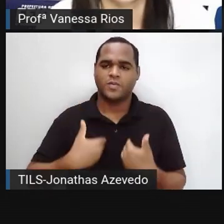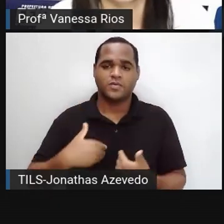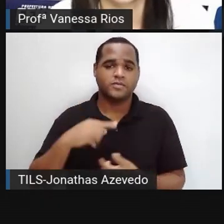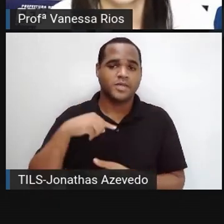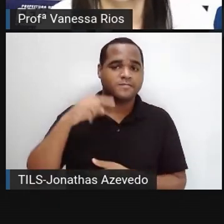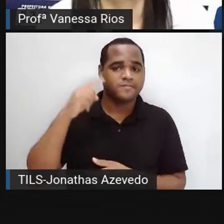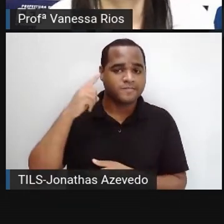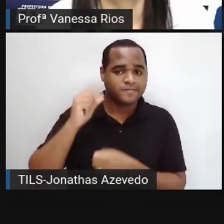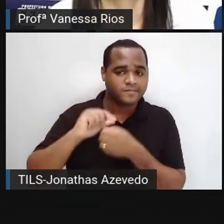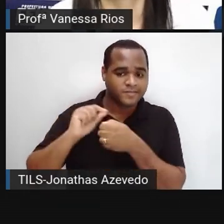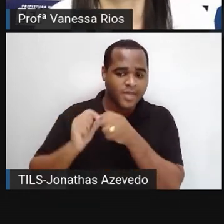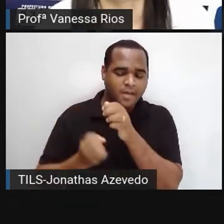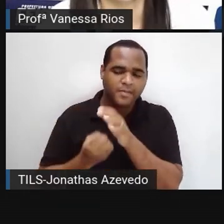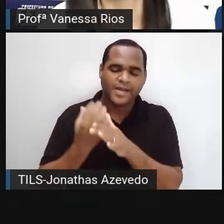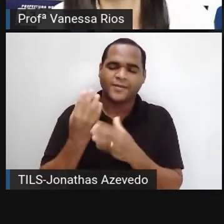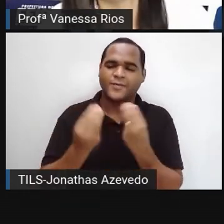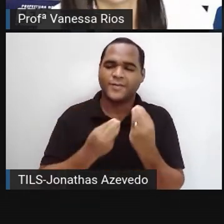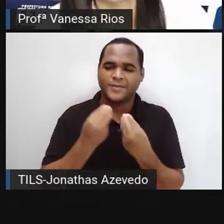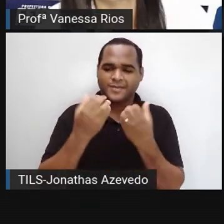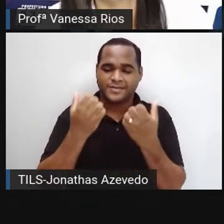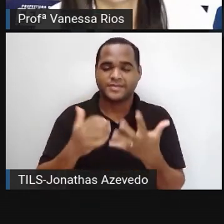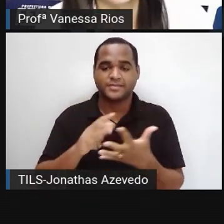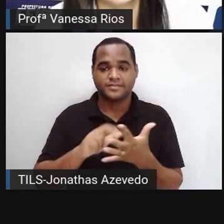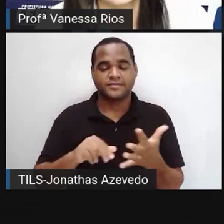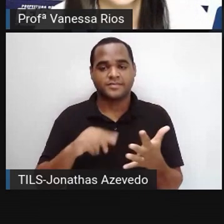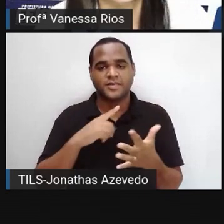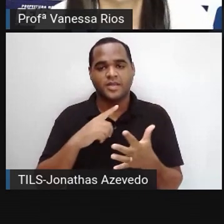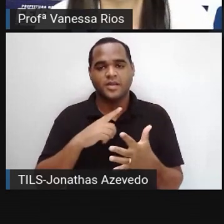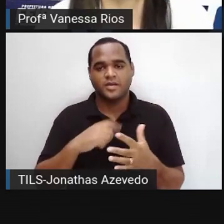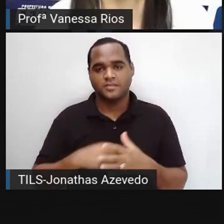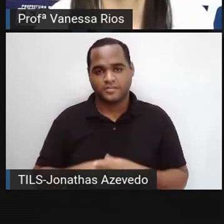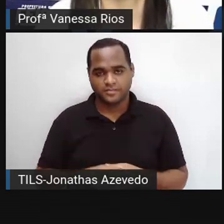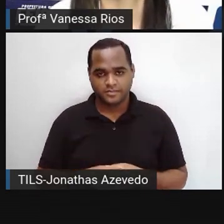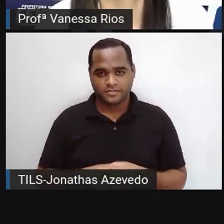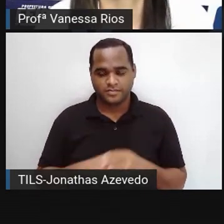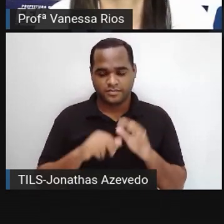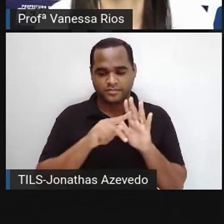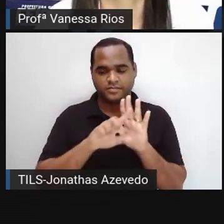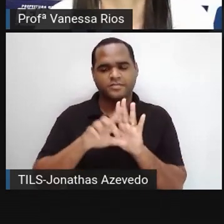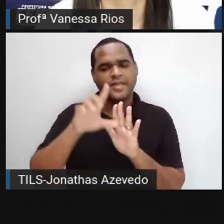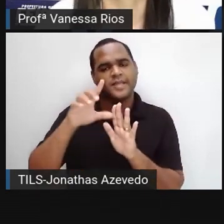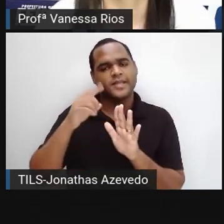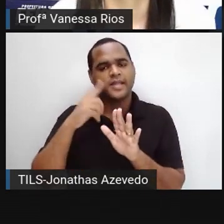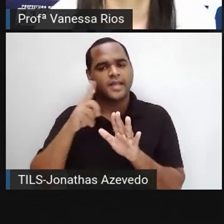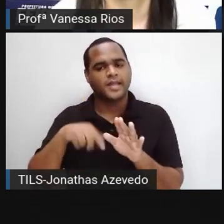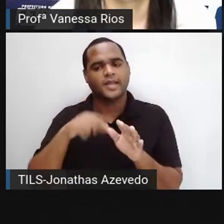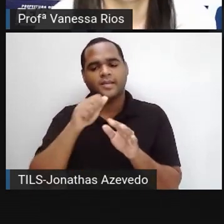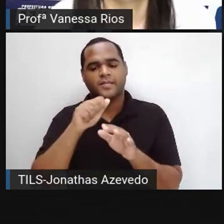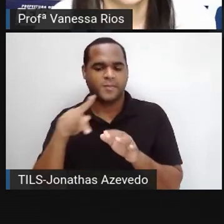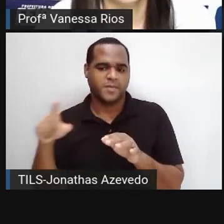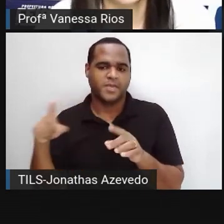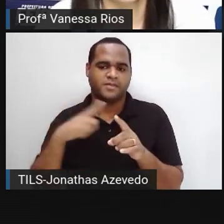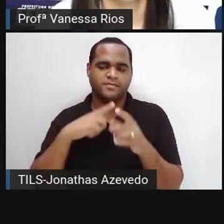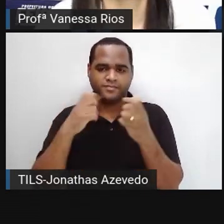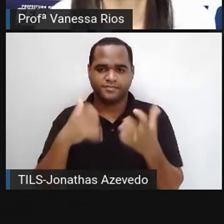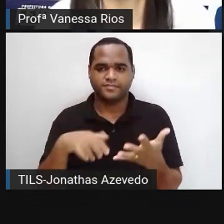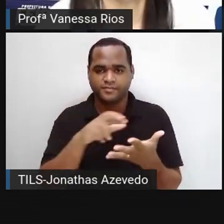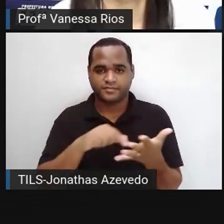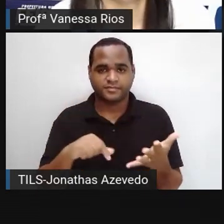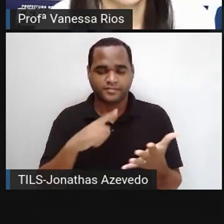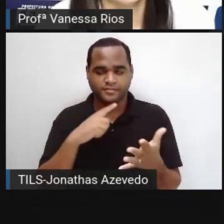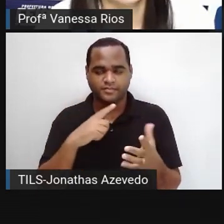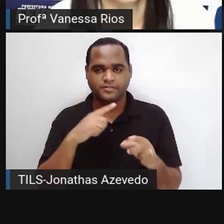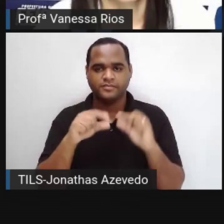tentar fazer, como será a sua playlist através dos aplicativos que permitem que você baixe, né, que